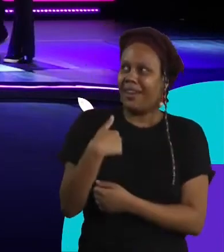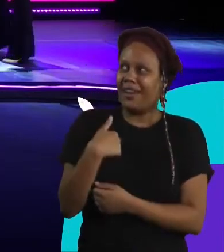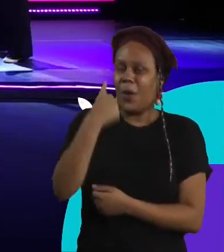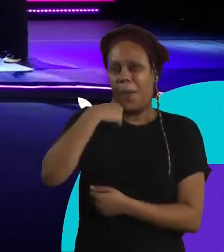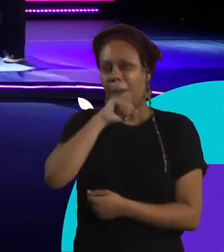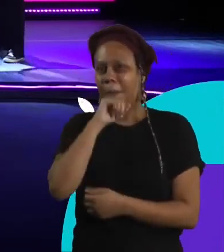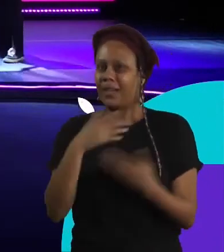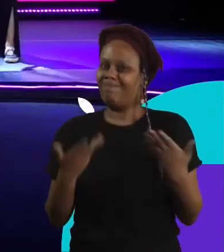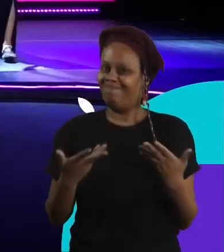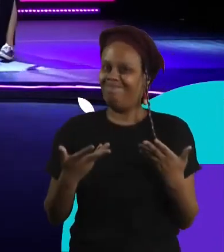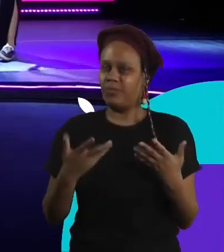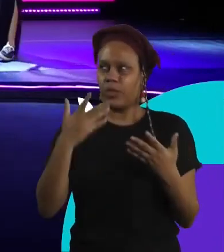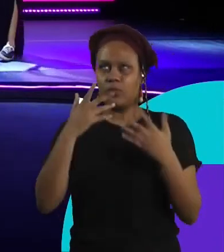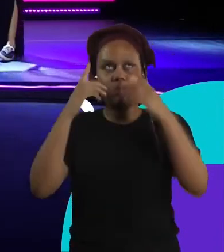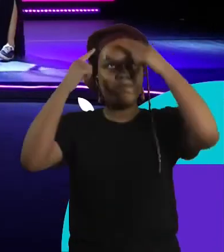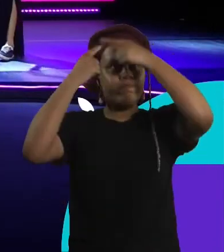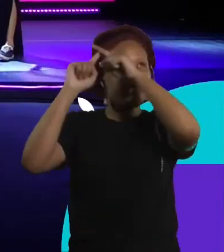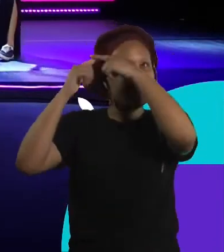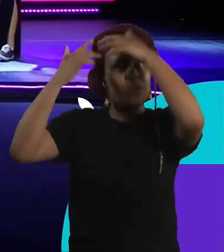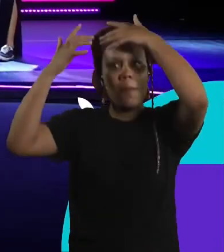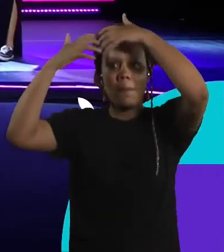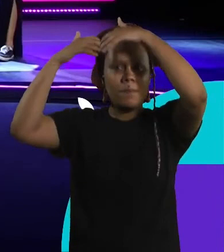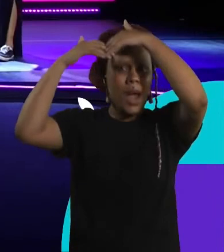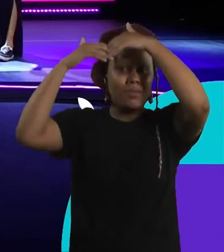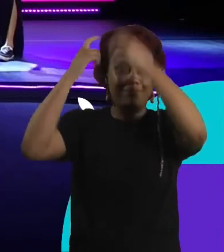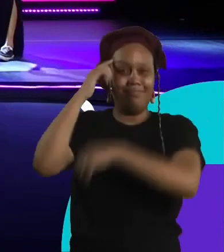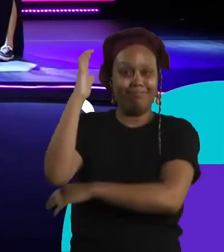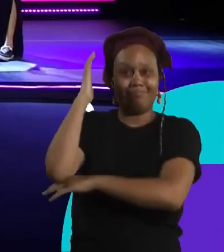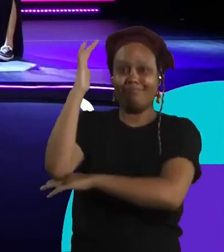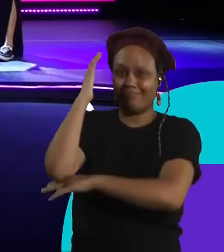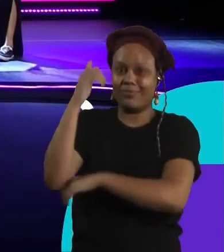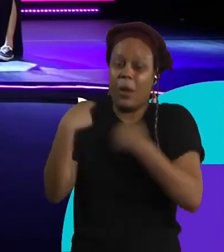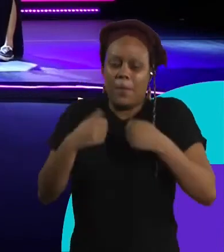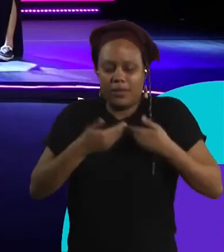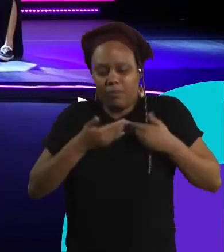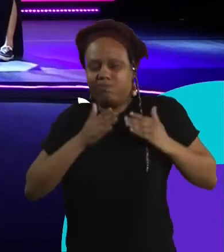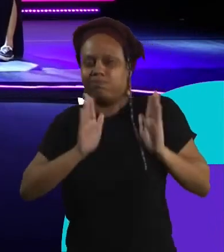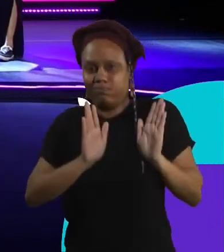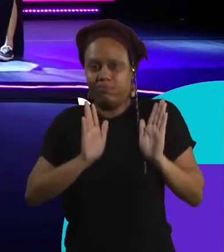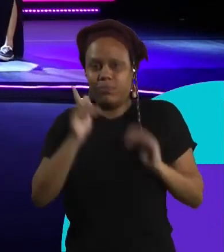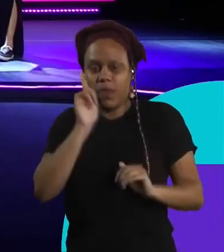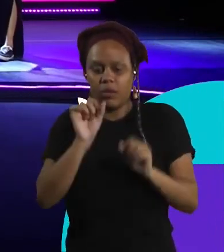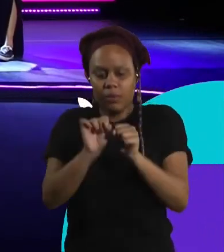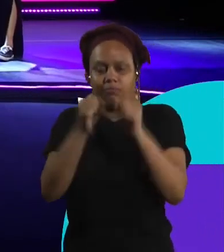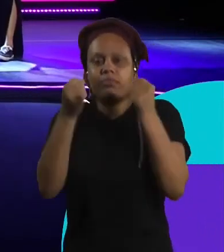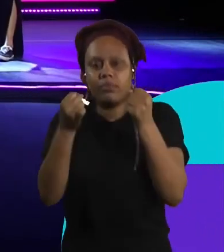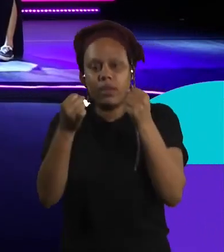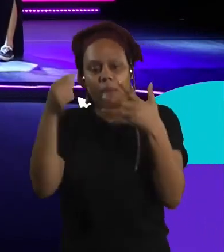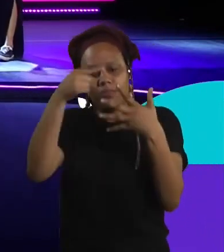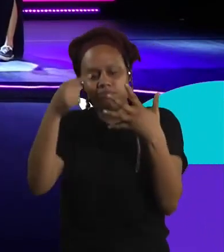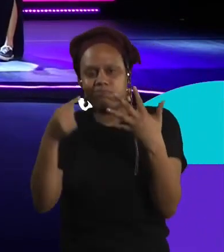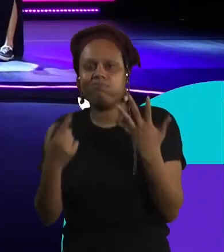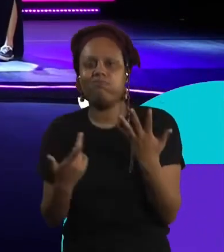faz você repensar um monte de coisa. Então eu acho que tá de coração aberto e tentar quebrar os próprios viés que você tem, sabe? Tipo, empatia é